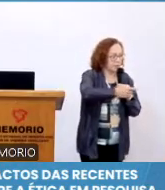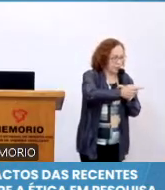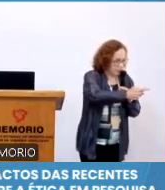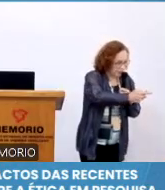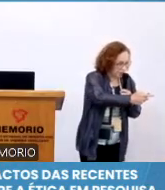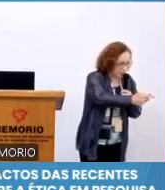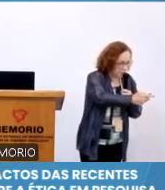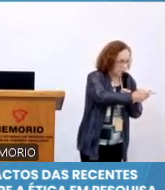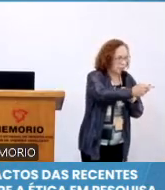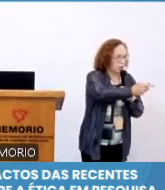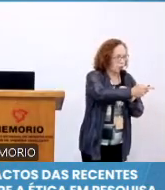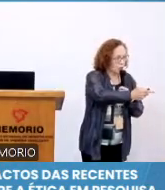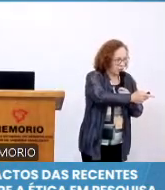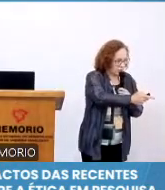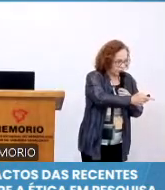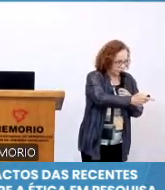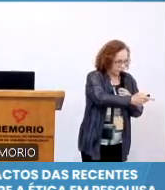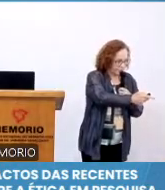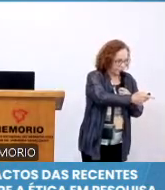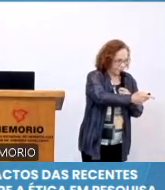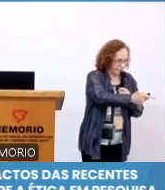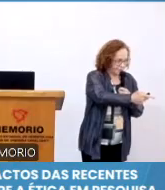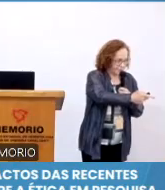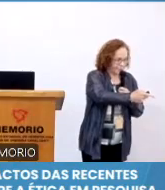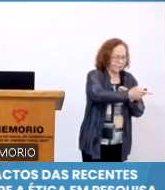As pesquisas daqui do Hemorrio,